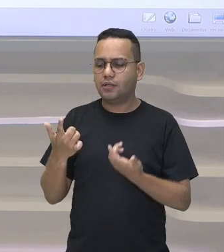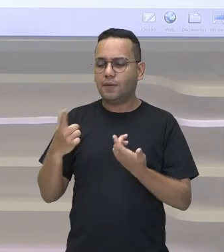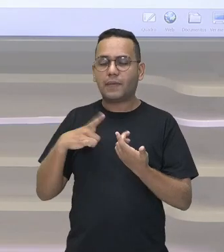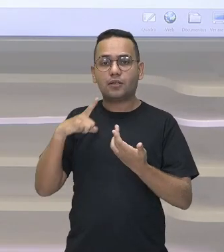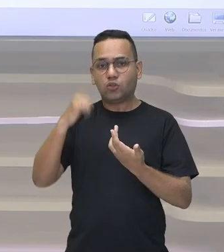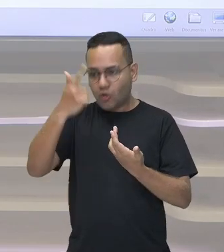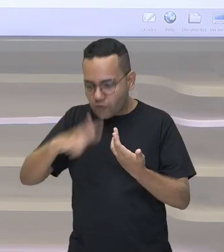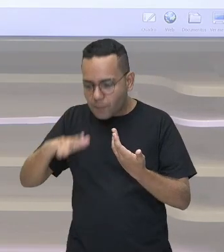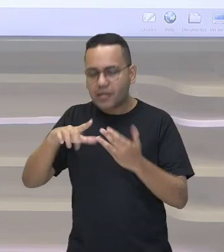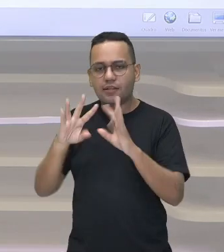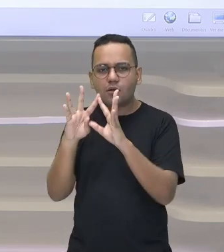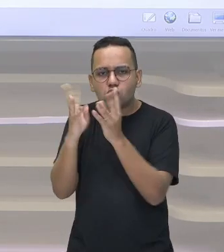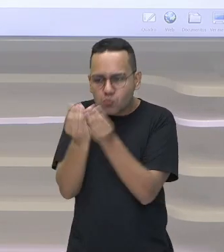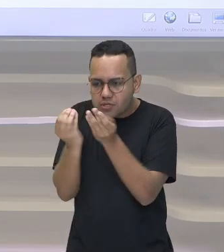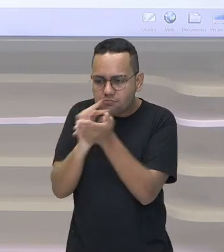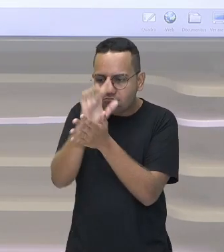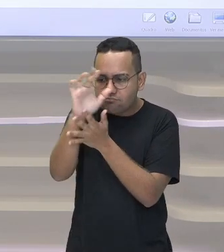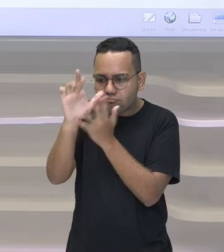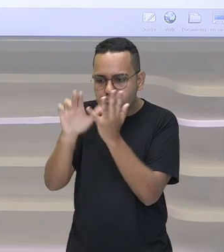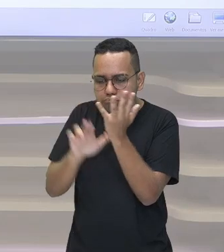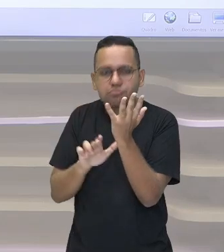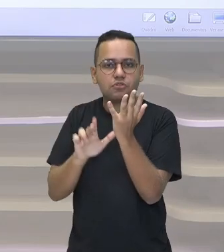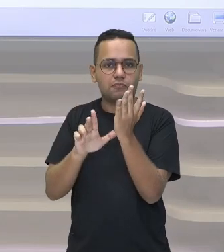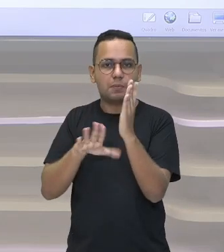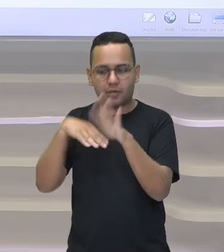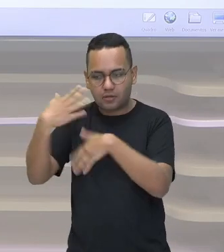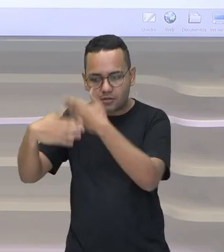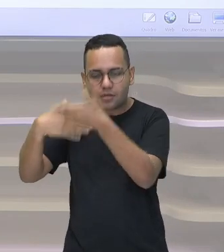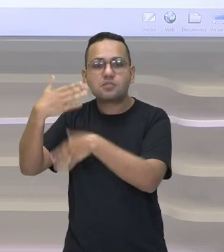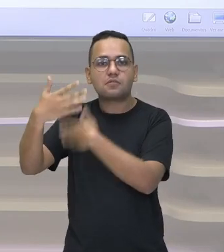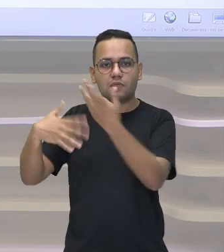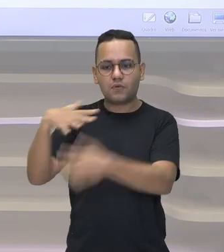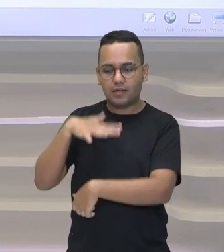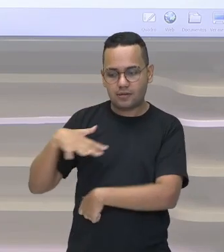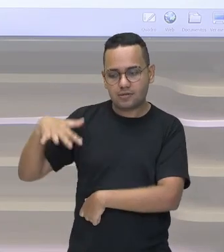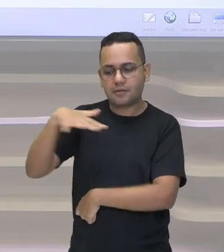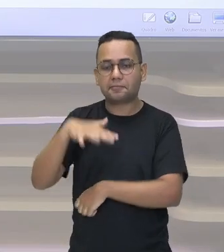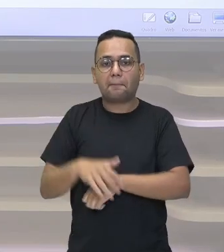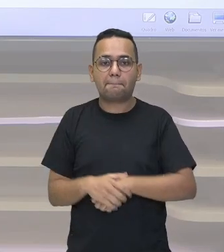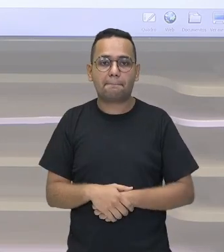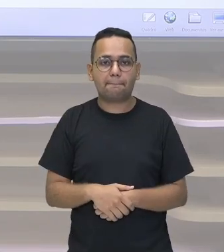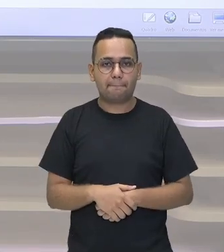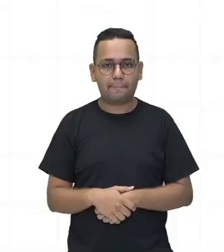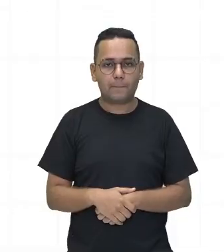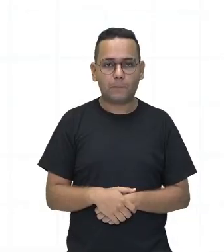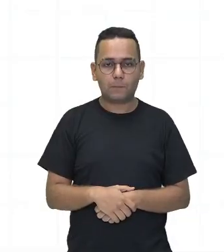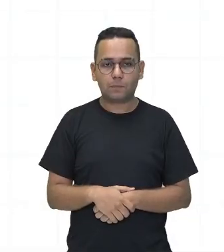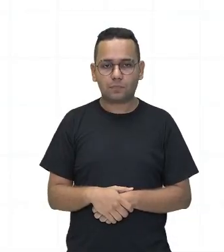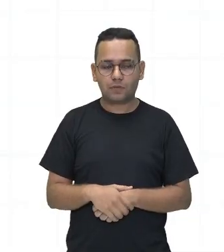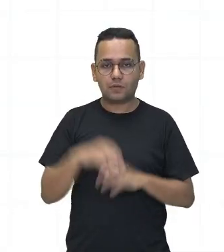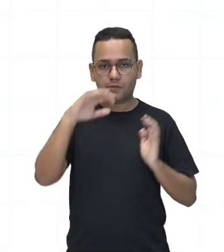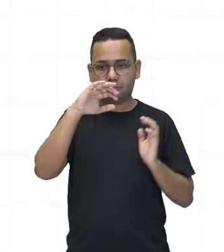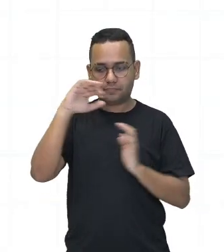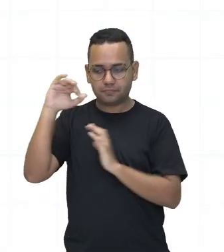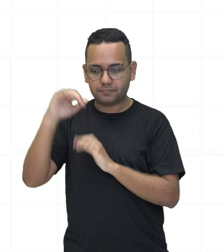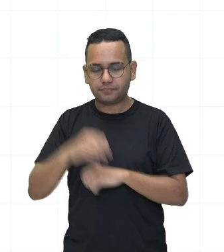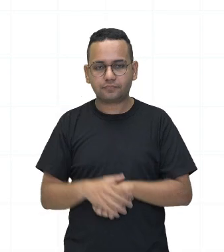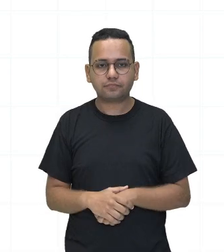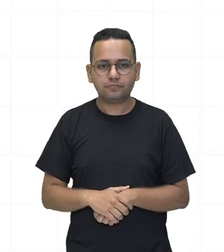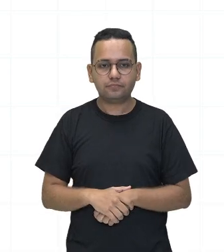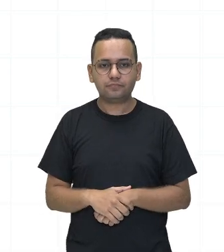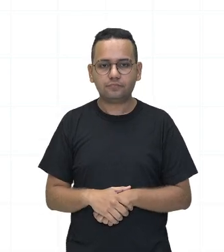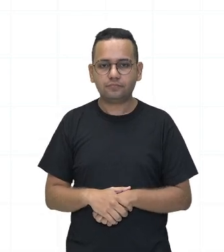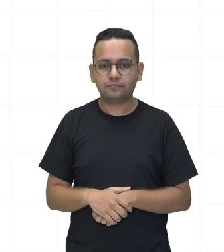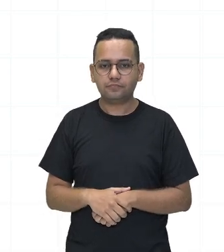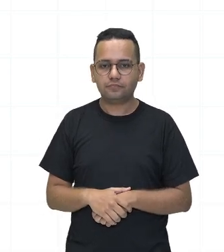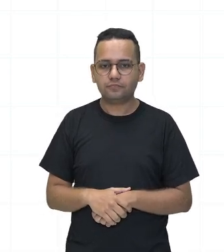né? Para todo o andamento da cadeia alimentar. E temos aí a importância, né,